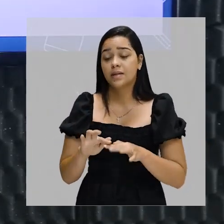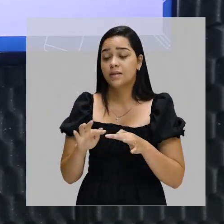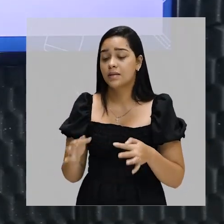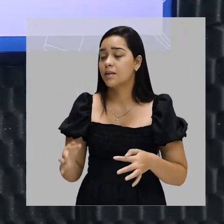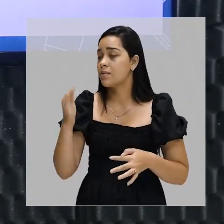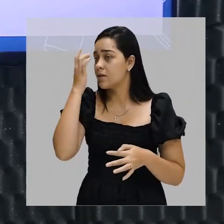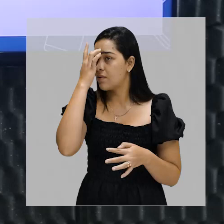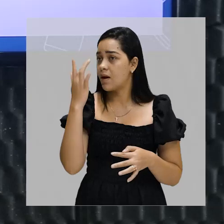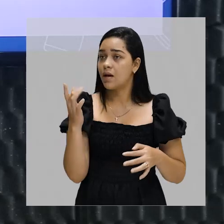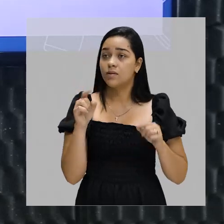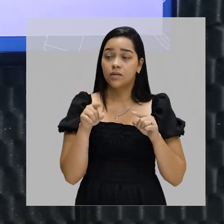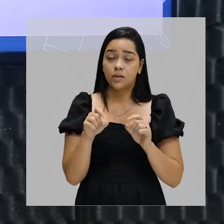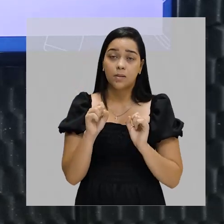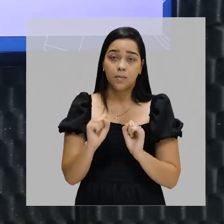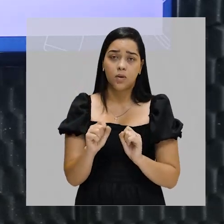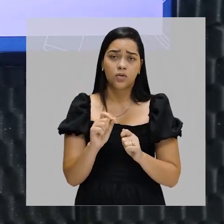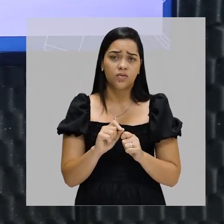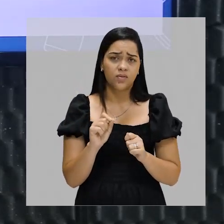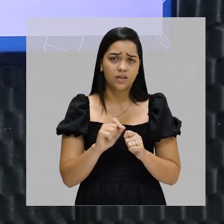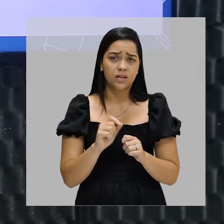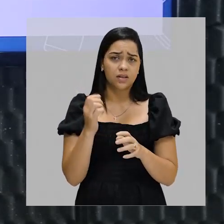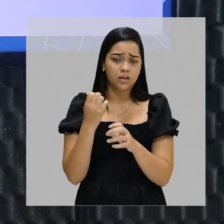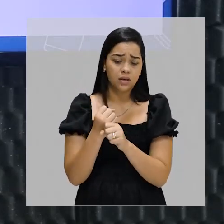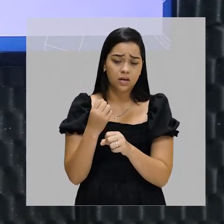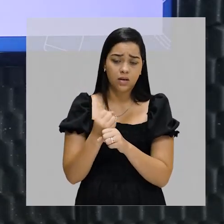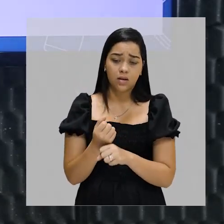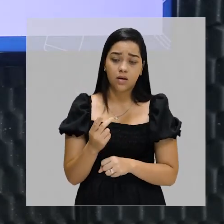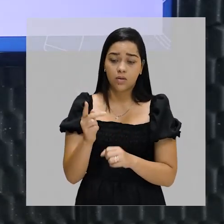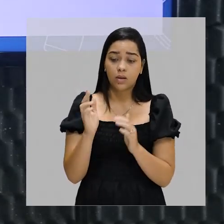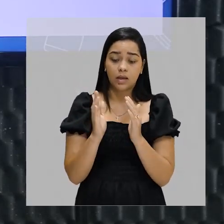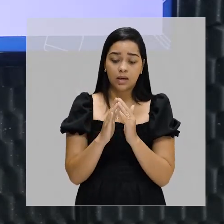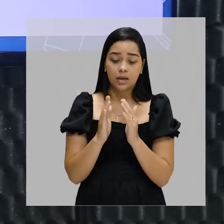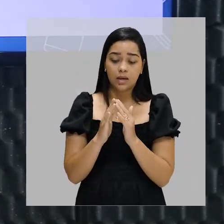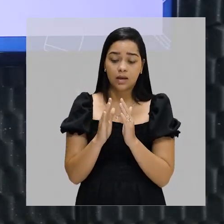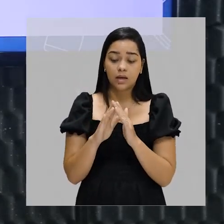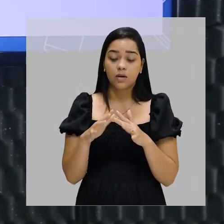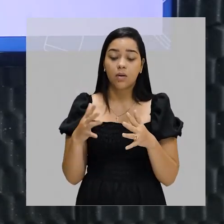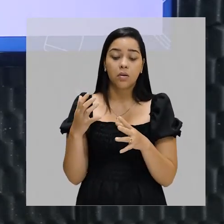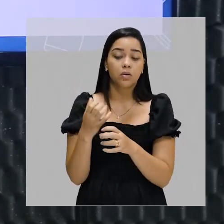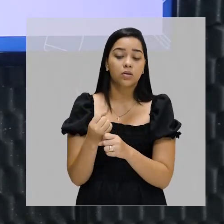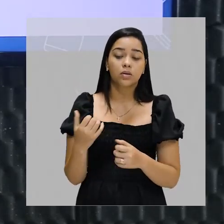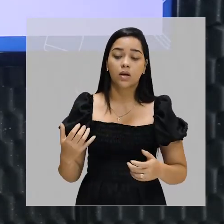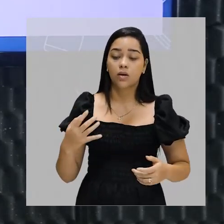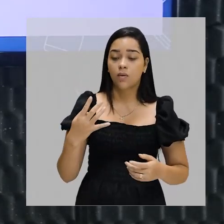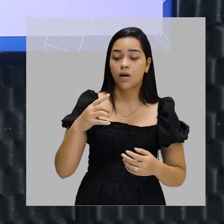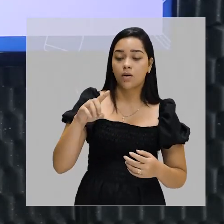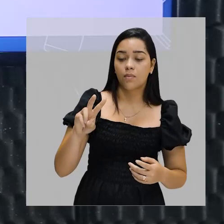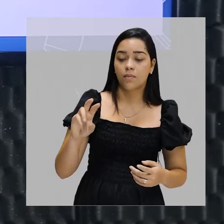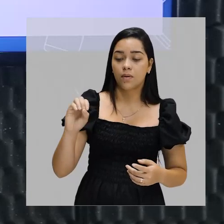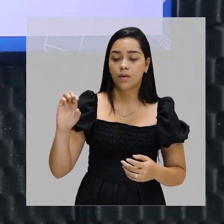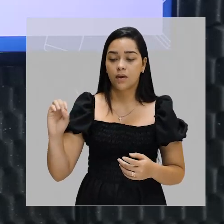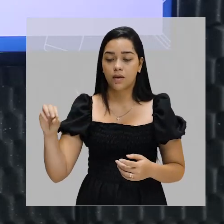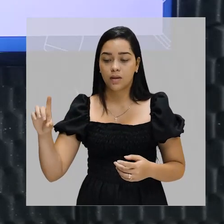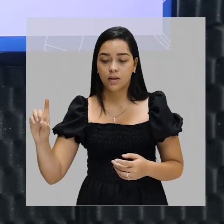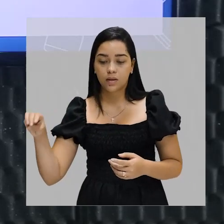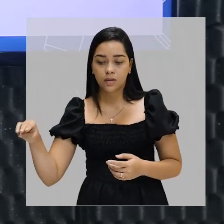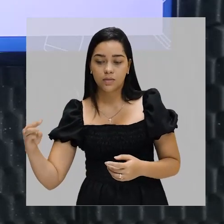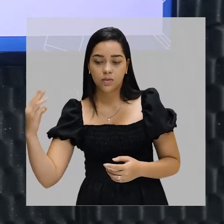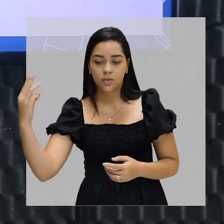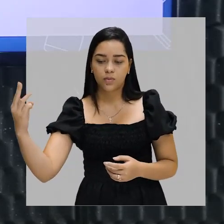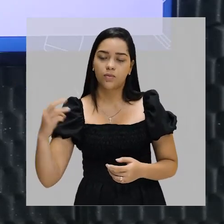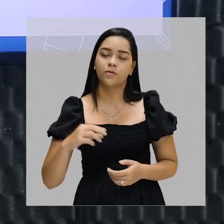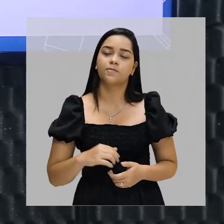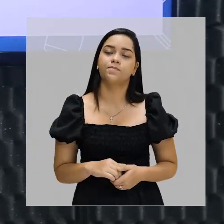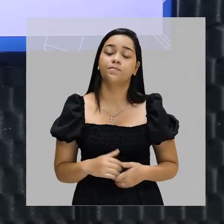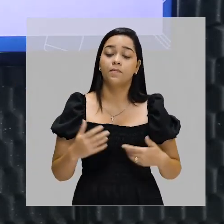muito fácil. Você pode fazer esse cálculo na sua casa. Qual o resultado? 4.500 decímetros